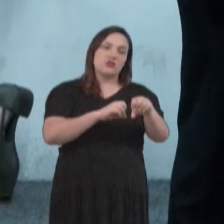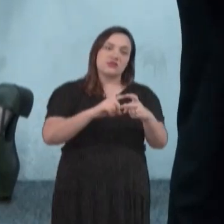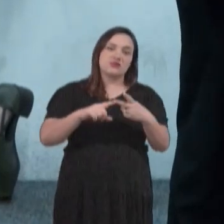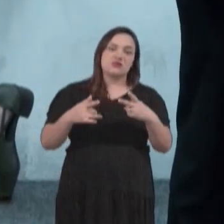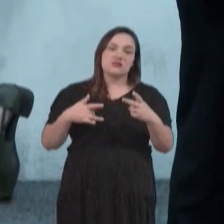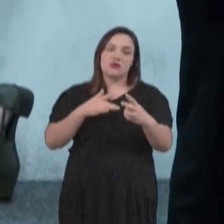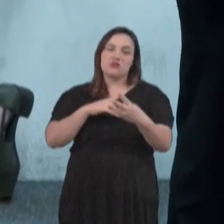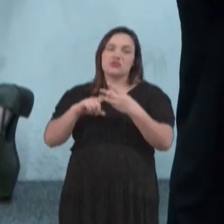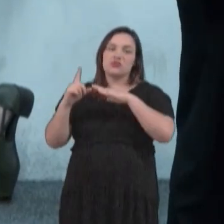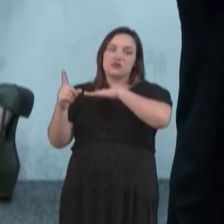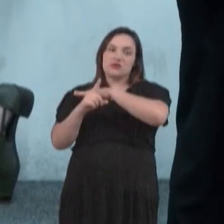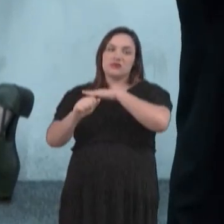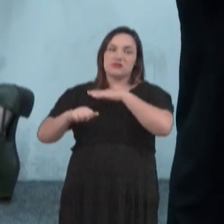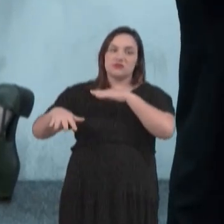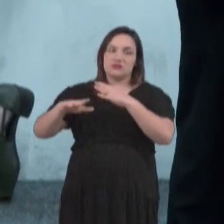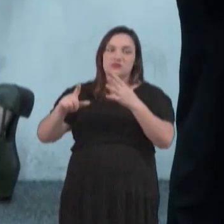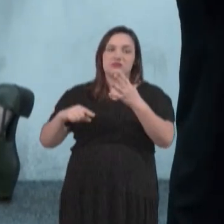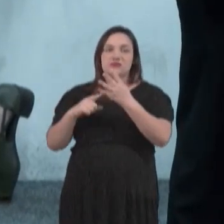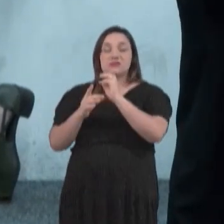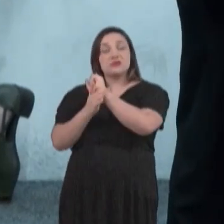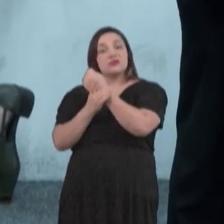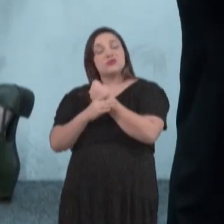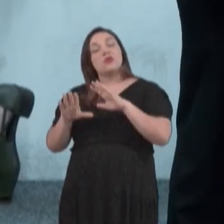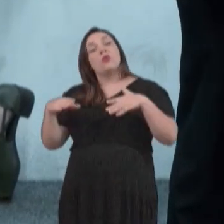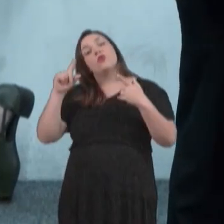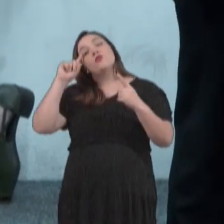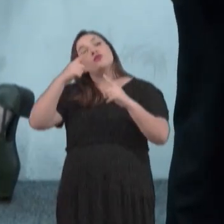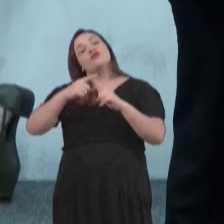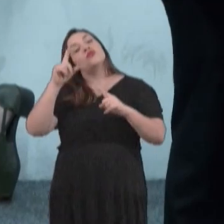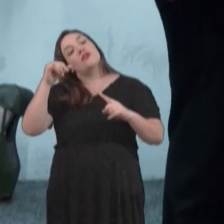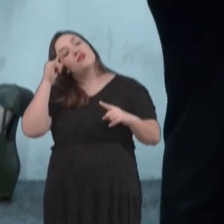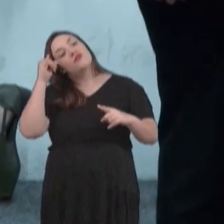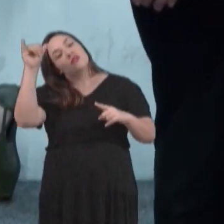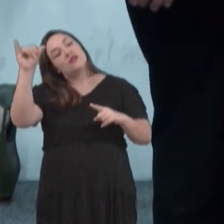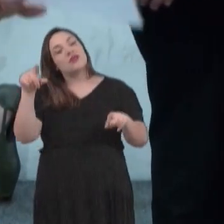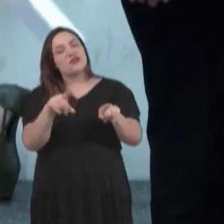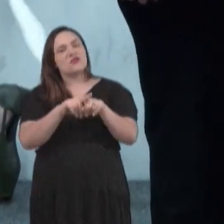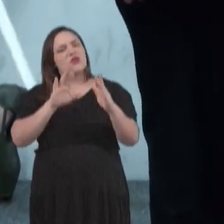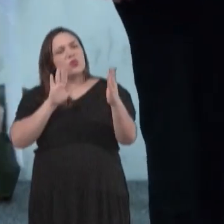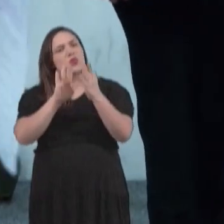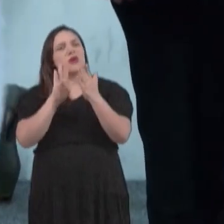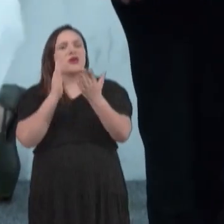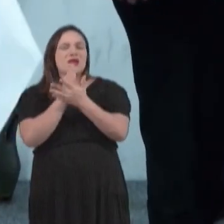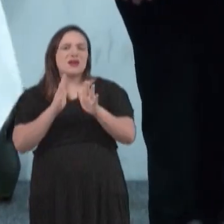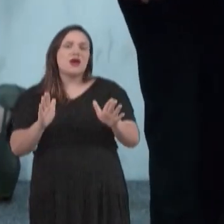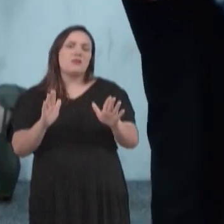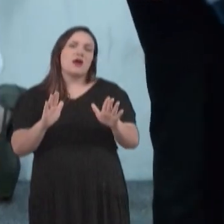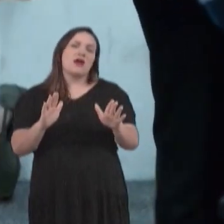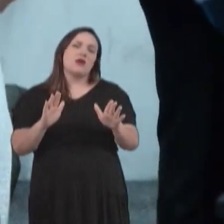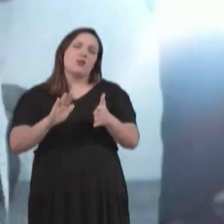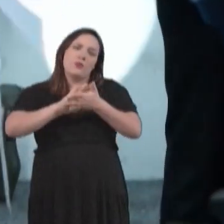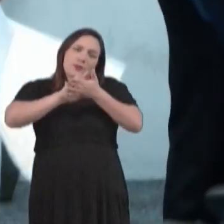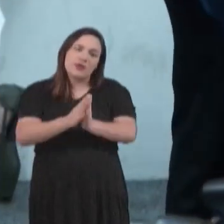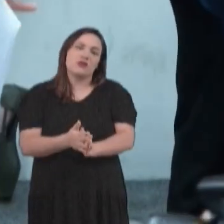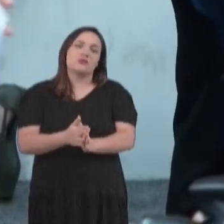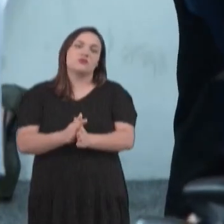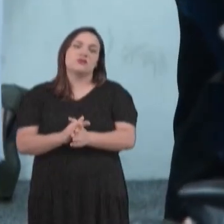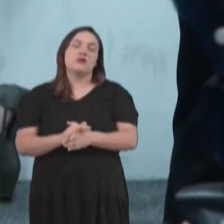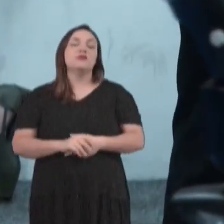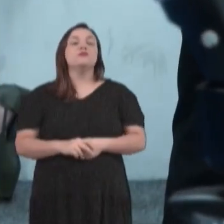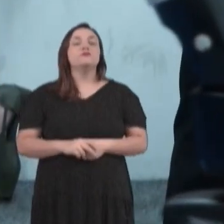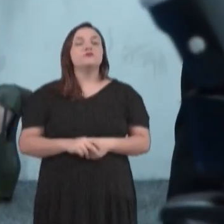educação, saúde, assistência social e segurança, com a finalidade de prevenir, enfrentar e combater a